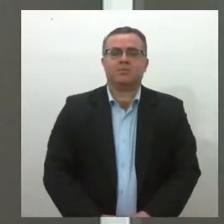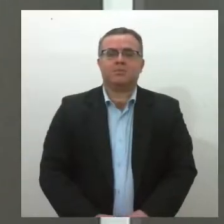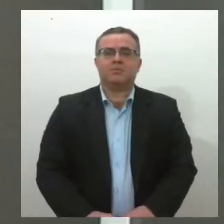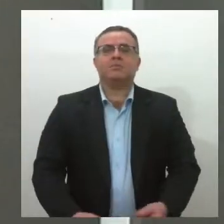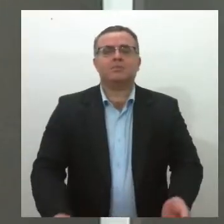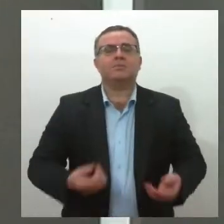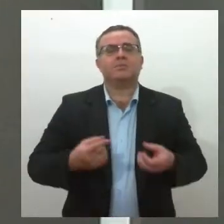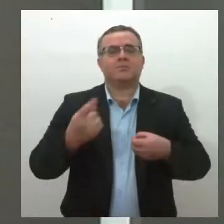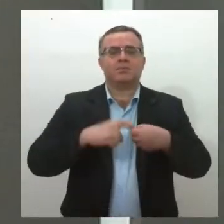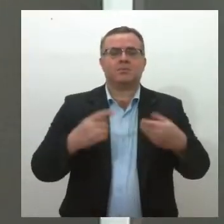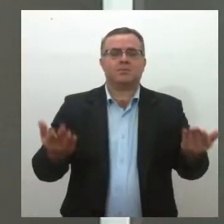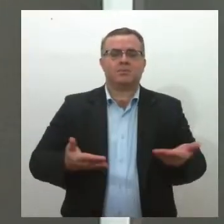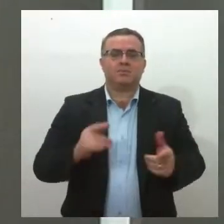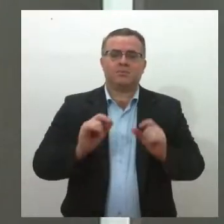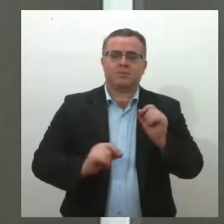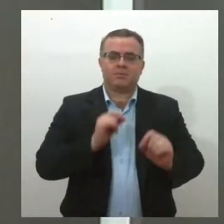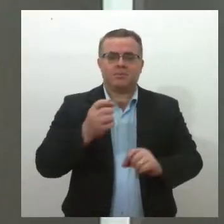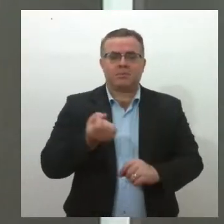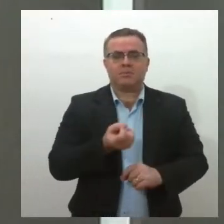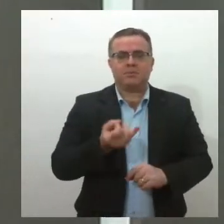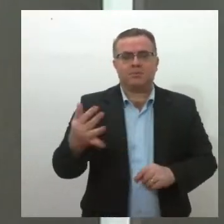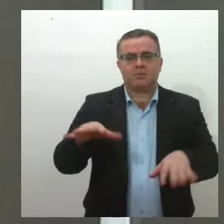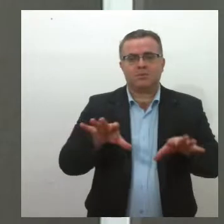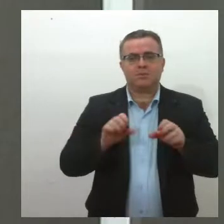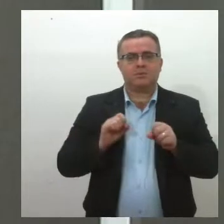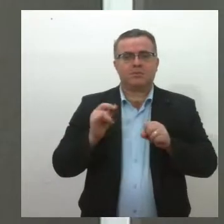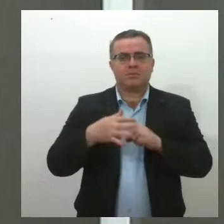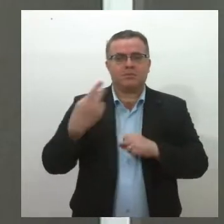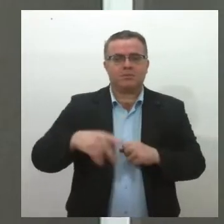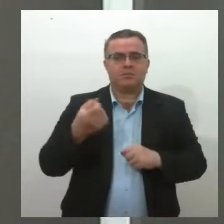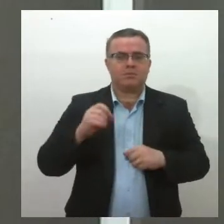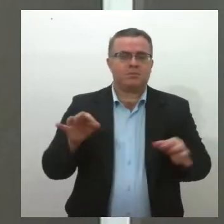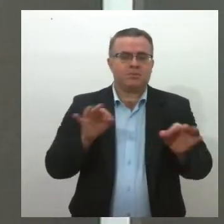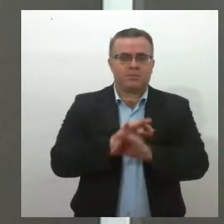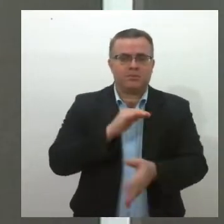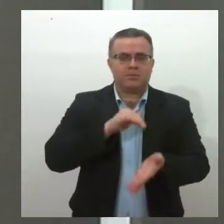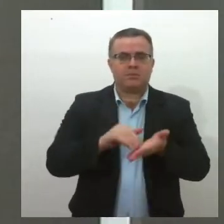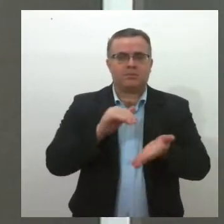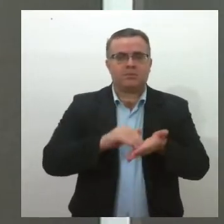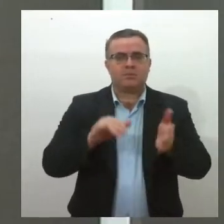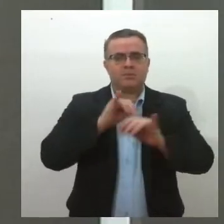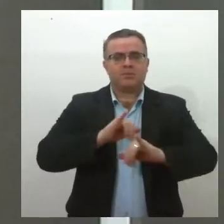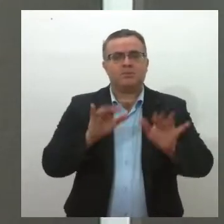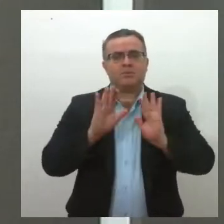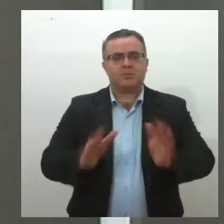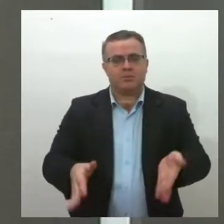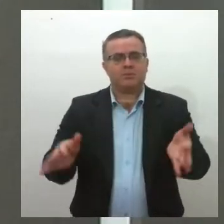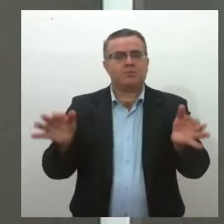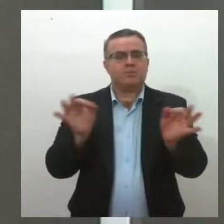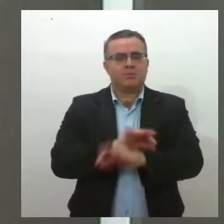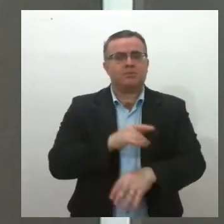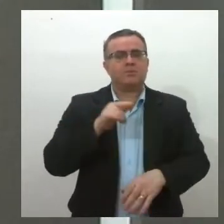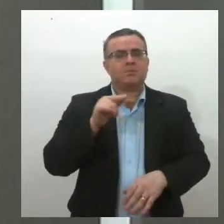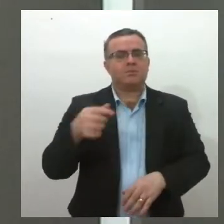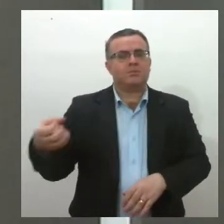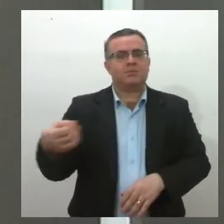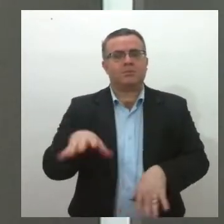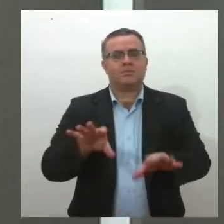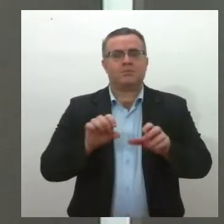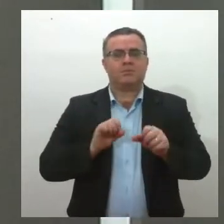Estamos de volta e agora com os números da pandemia em Sergipe. O estado registrou nesta segunda-feira 7 novos casos